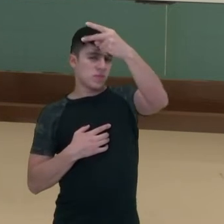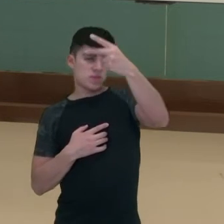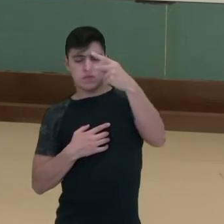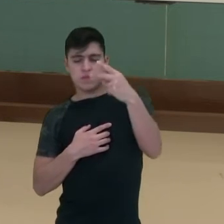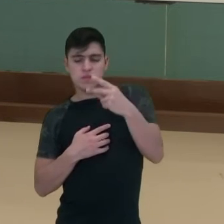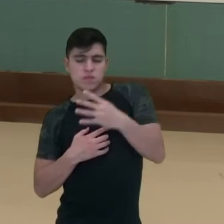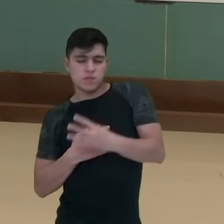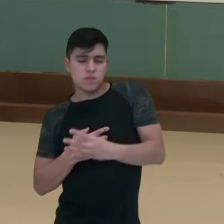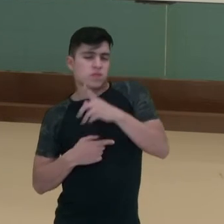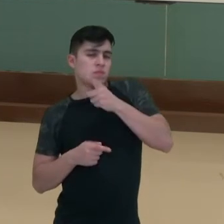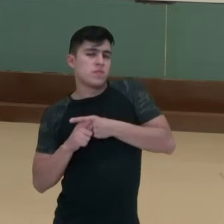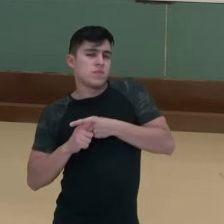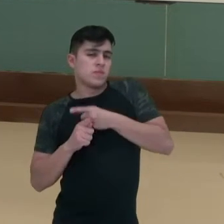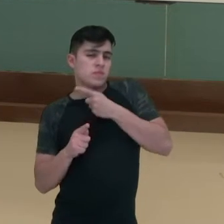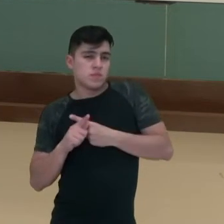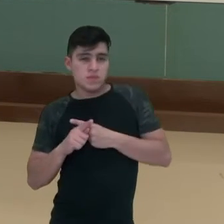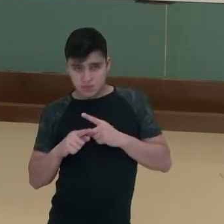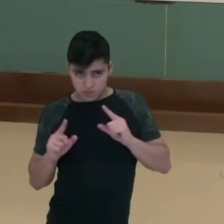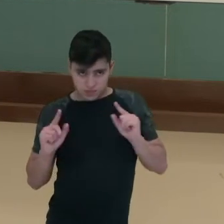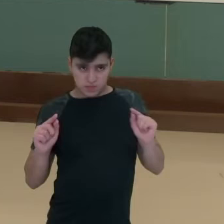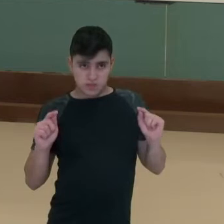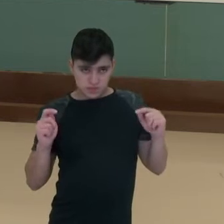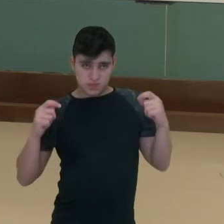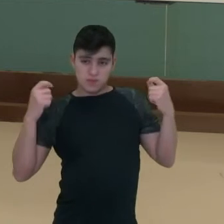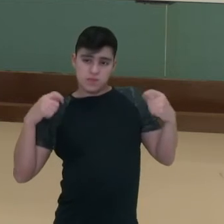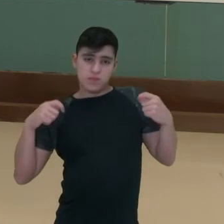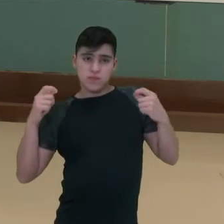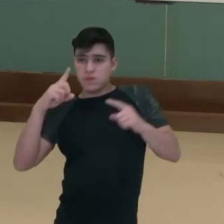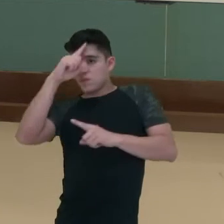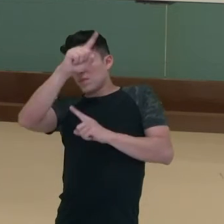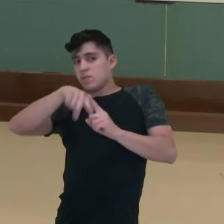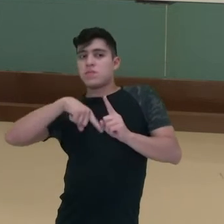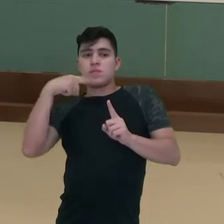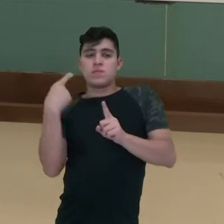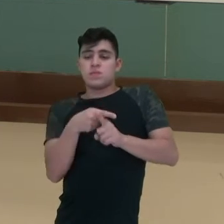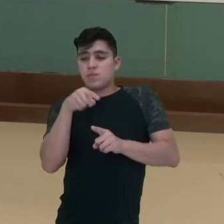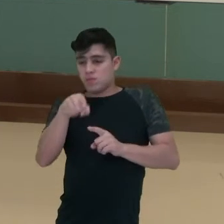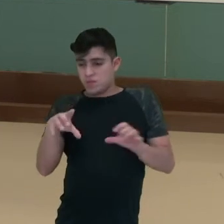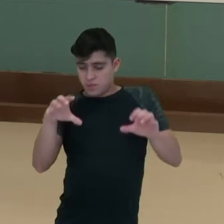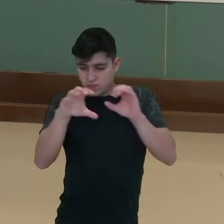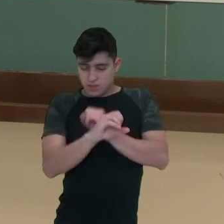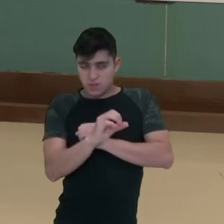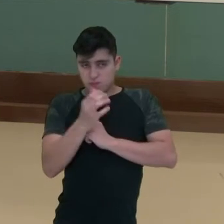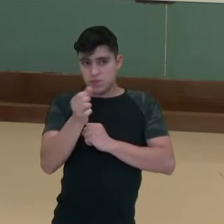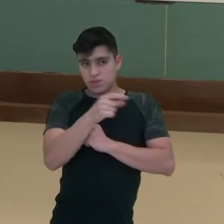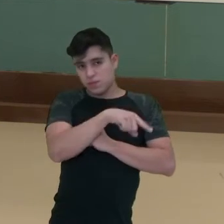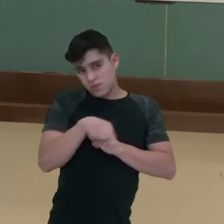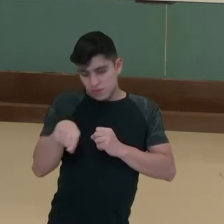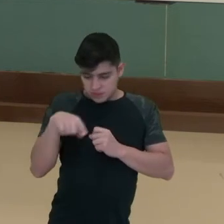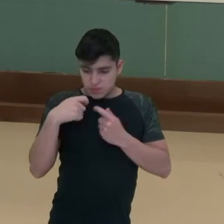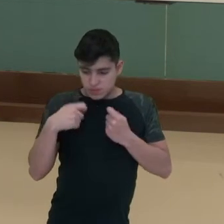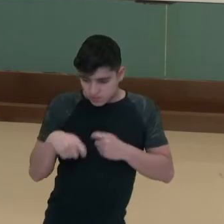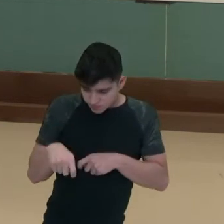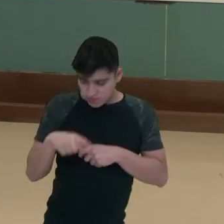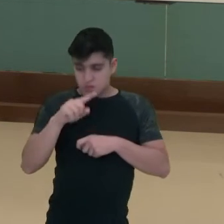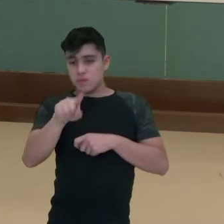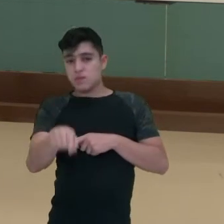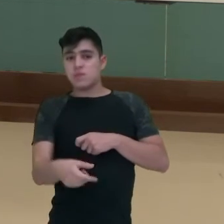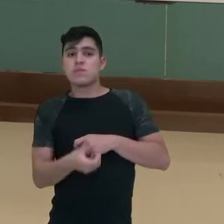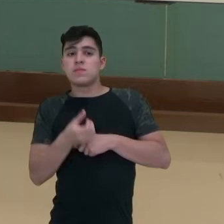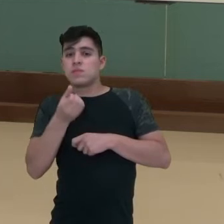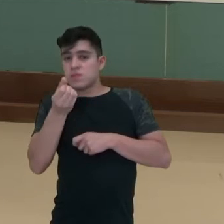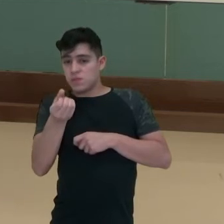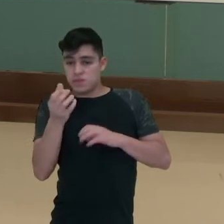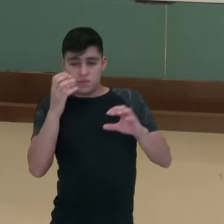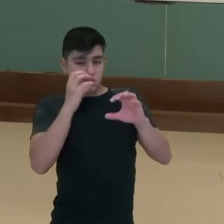e esse P é 4? Porque eu precisava de mais 2 para fechar o 6. Aqui eu precisava de mais 4 para fechar o